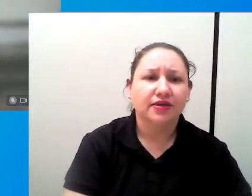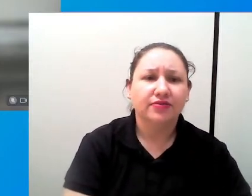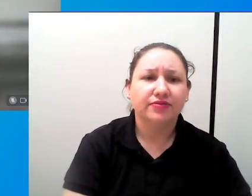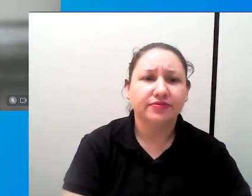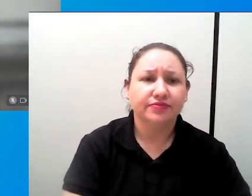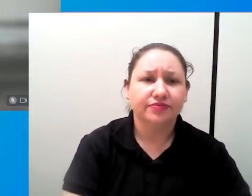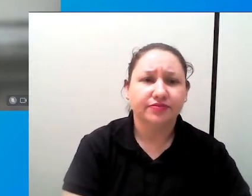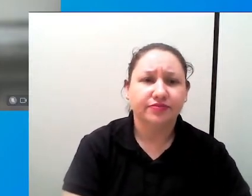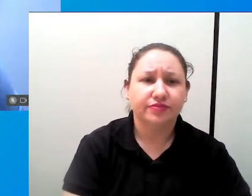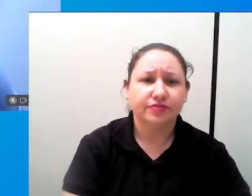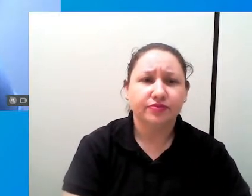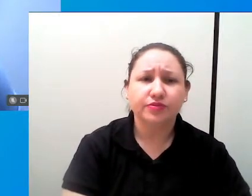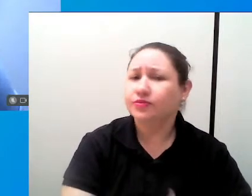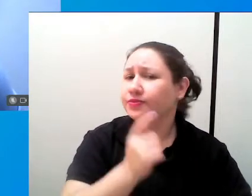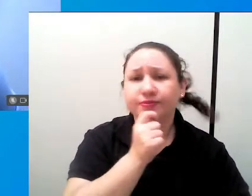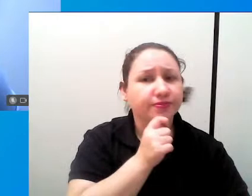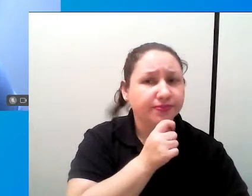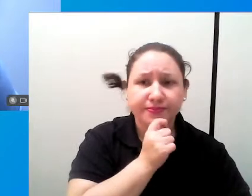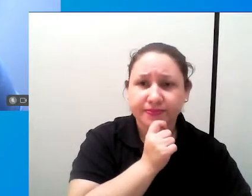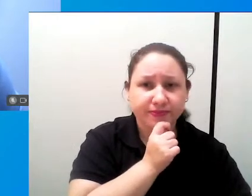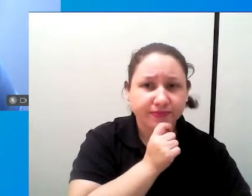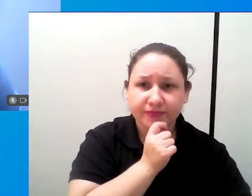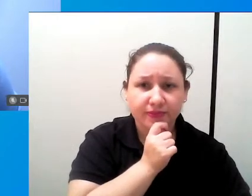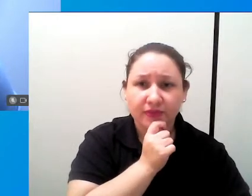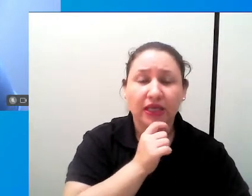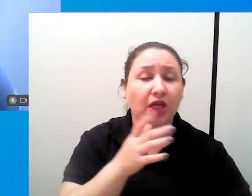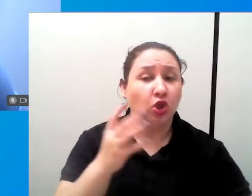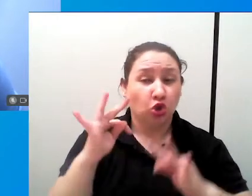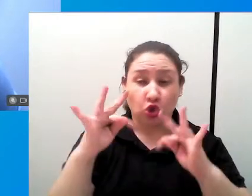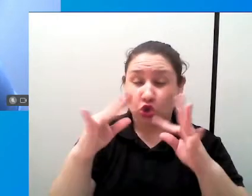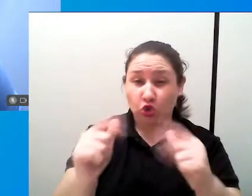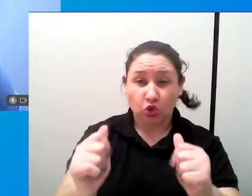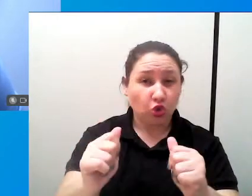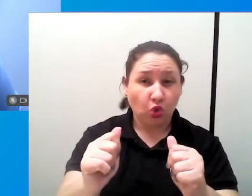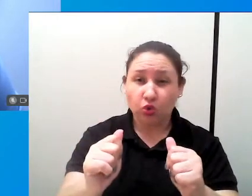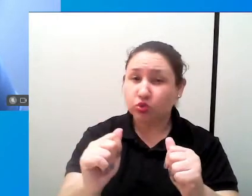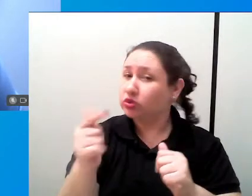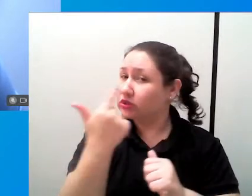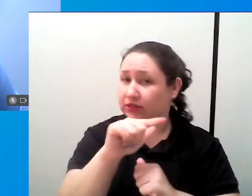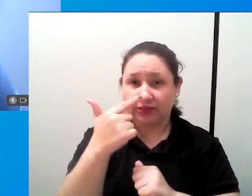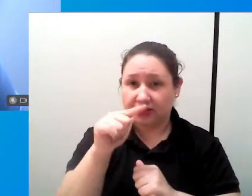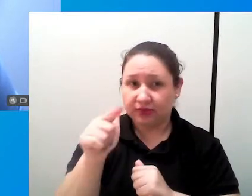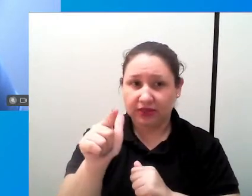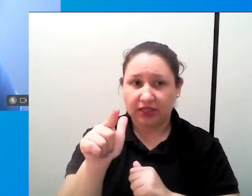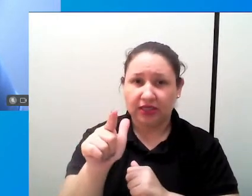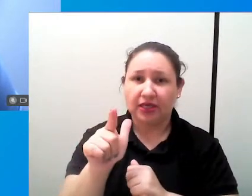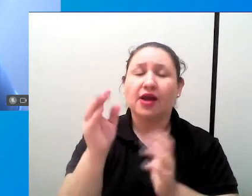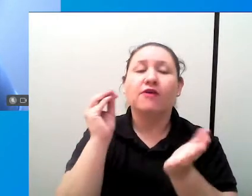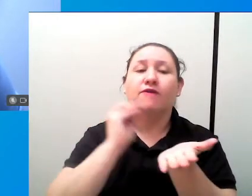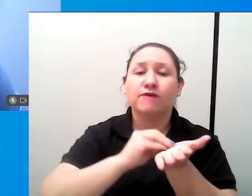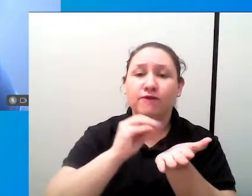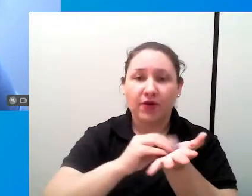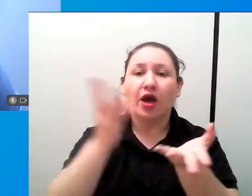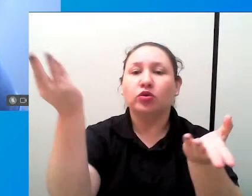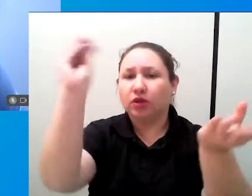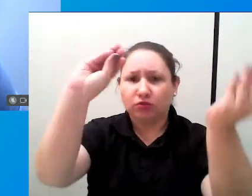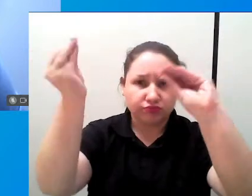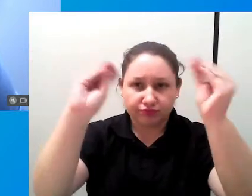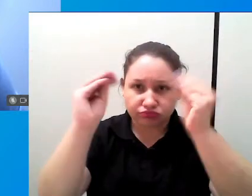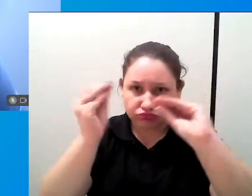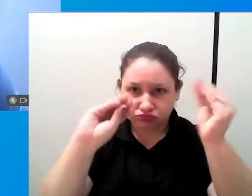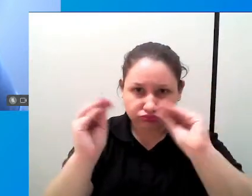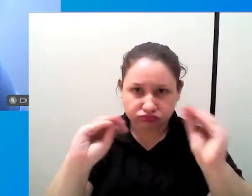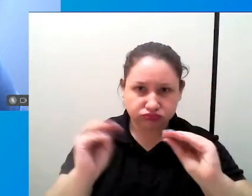Nós não estamos, os 60 cursos não estão atualizados lá. Então, nós temos aqui um repositório do Drive.